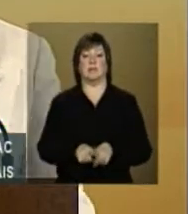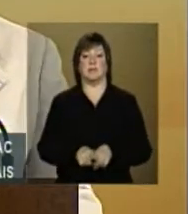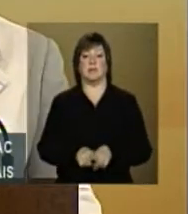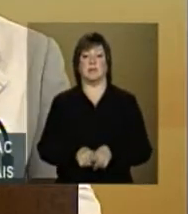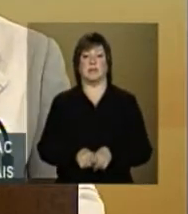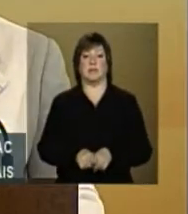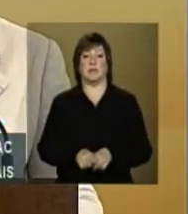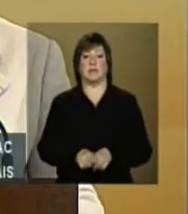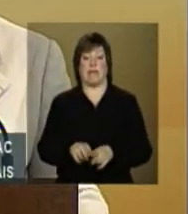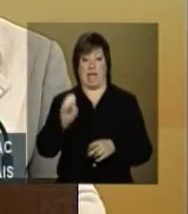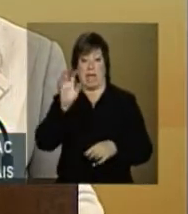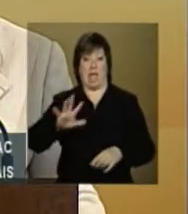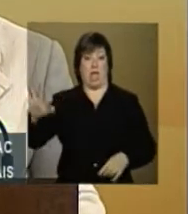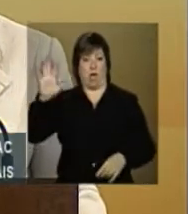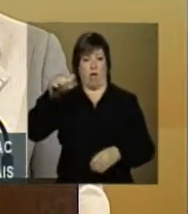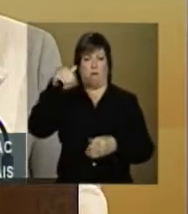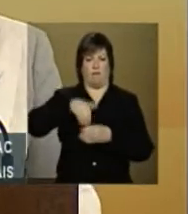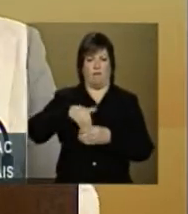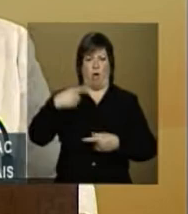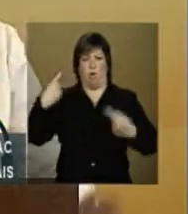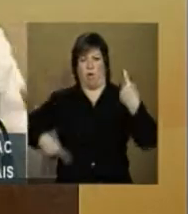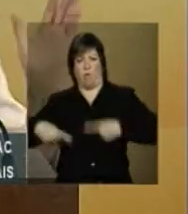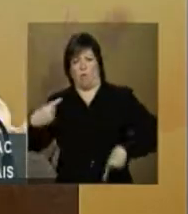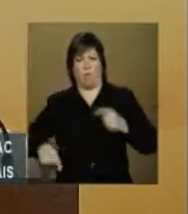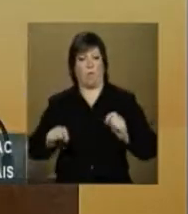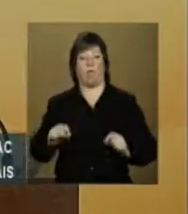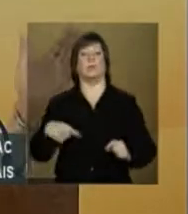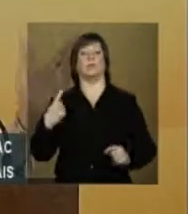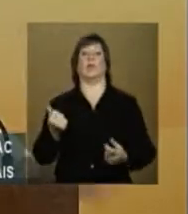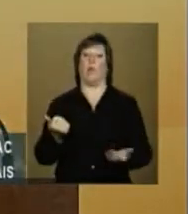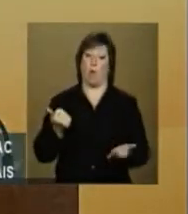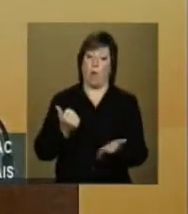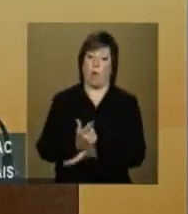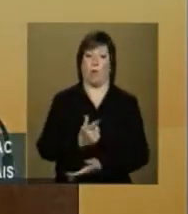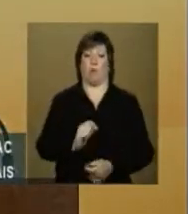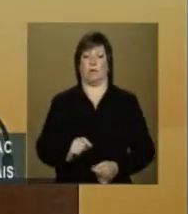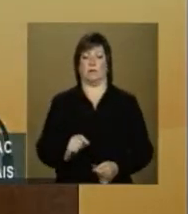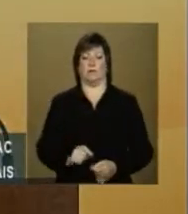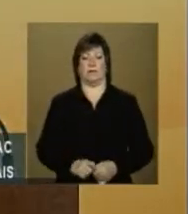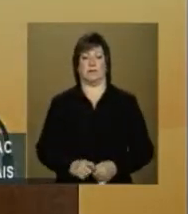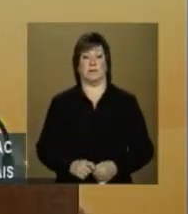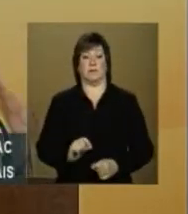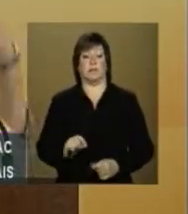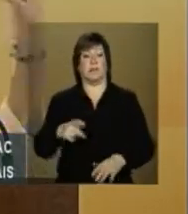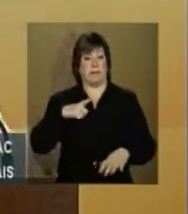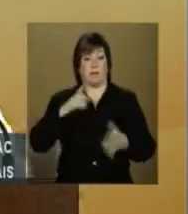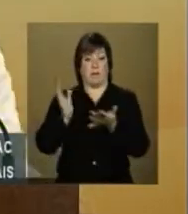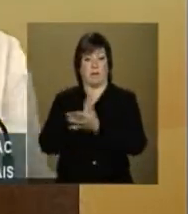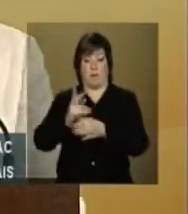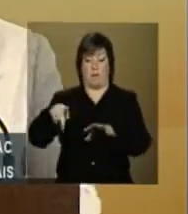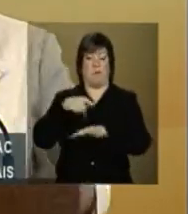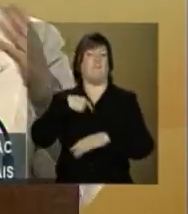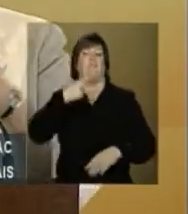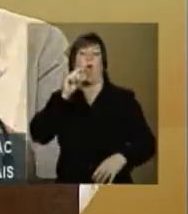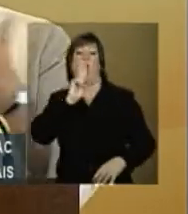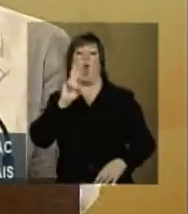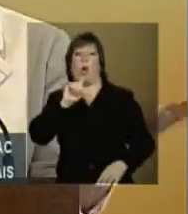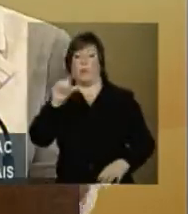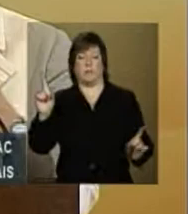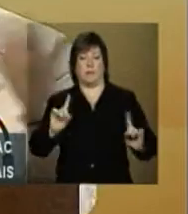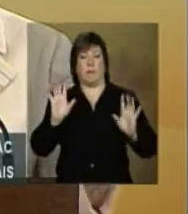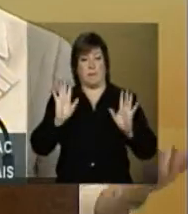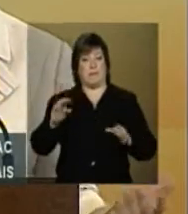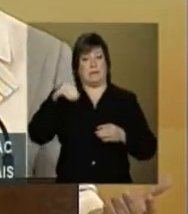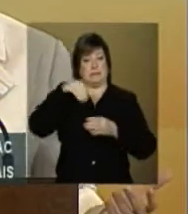disputa eleitoral na Europa. Compre países europeus, eu não vou dizer qual é o país, mas